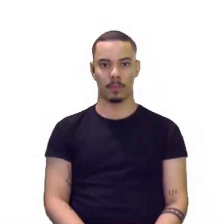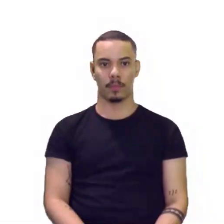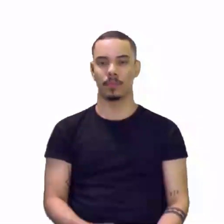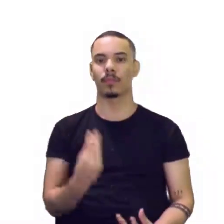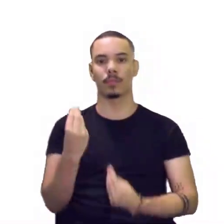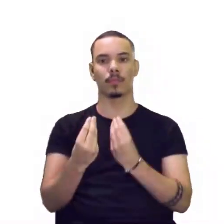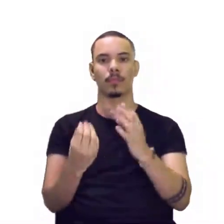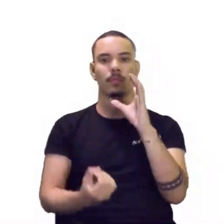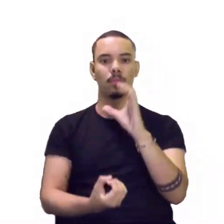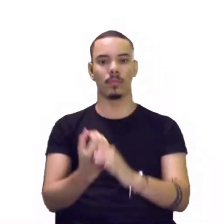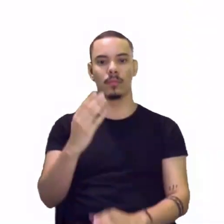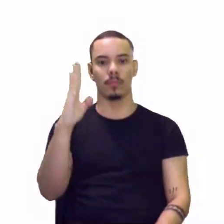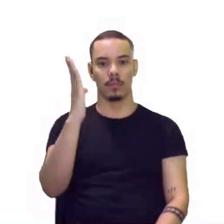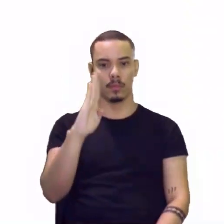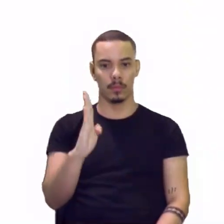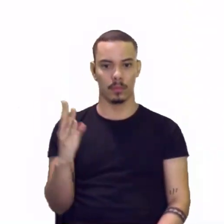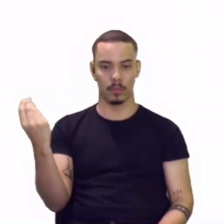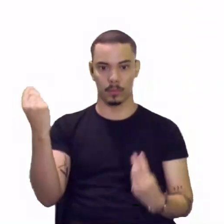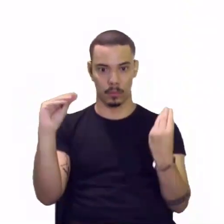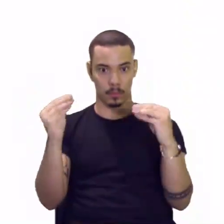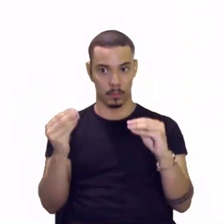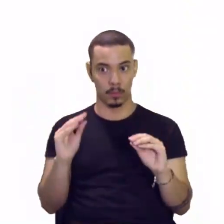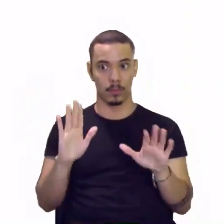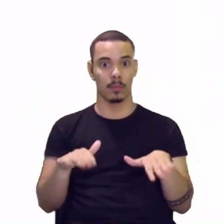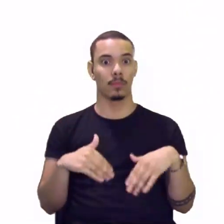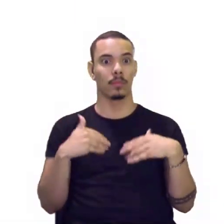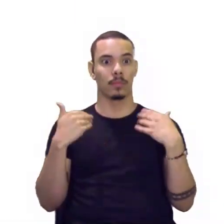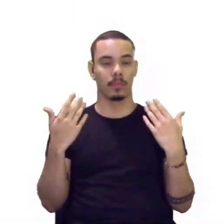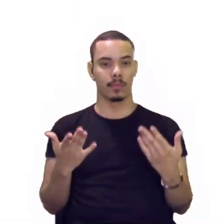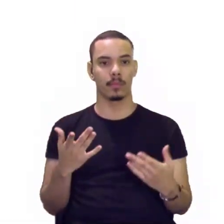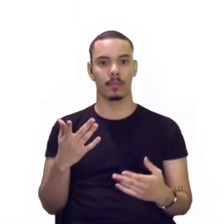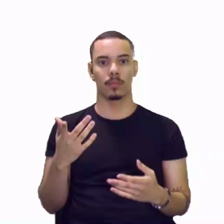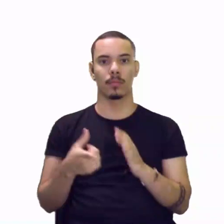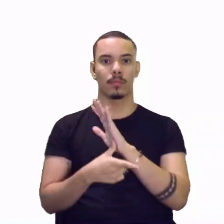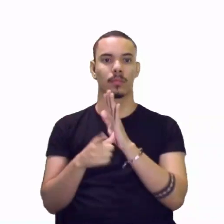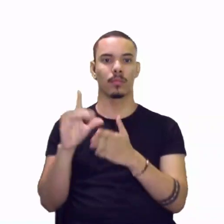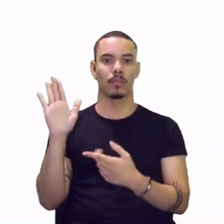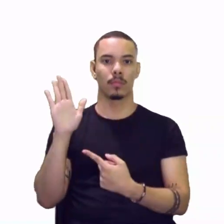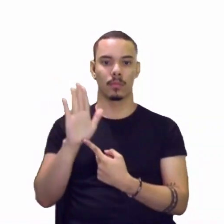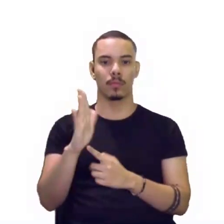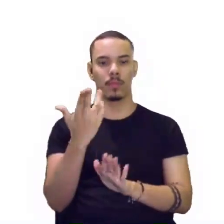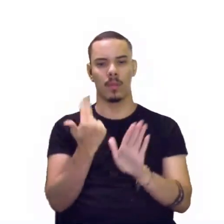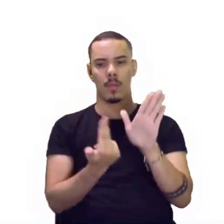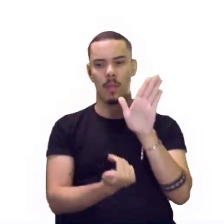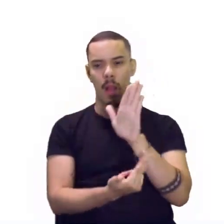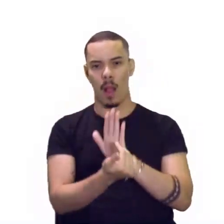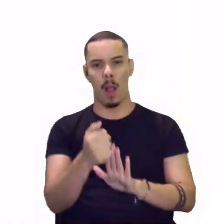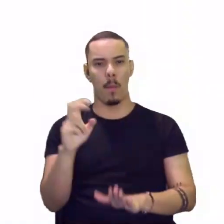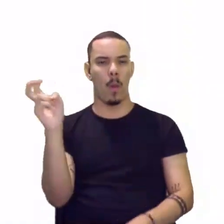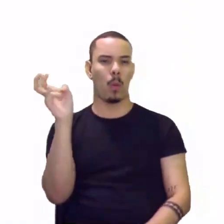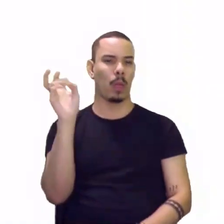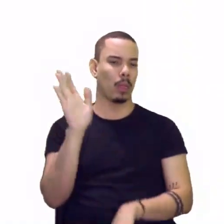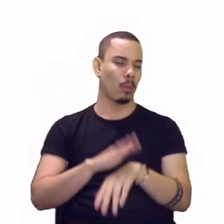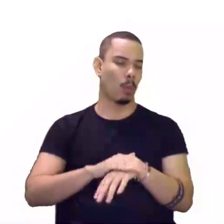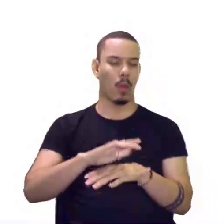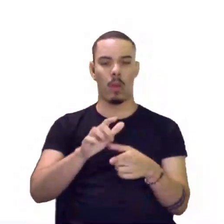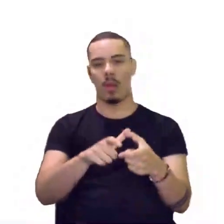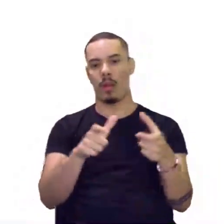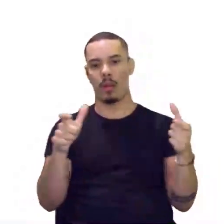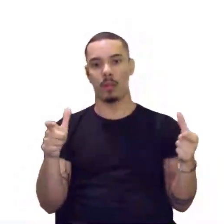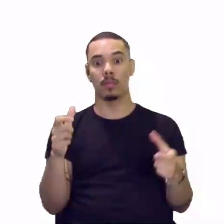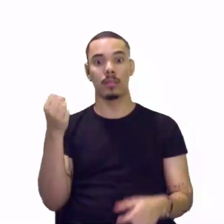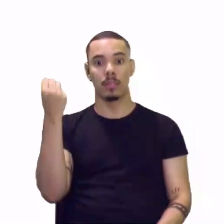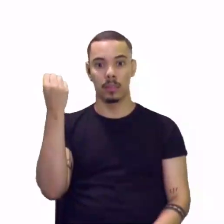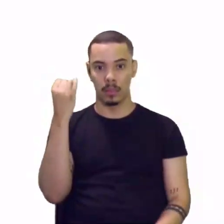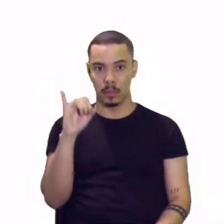Formação do território do Brasil. Então, né, agora tu mostrou um mapa ali, que o Brasil é o quinto maior e tal, e se